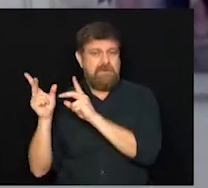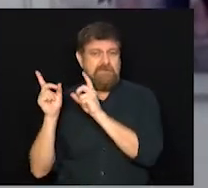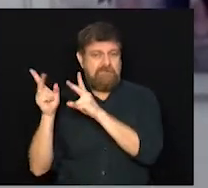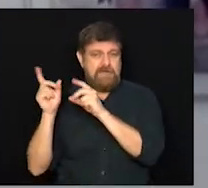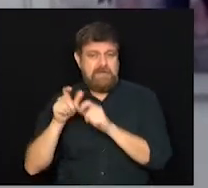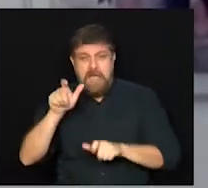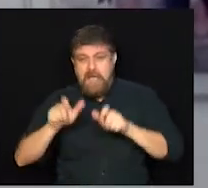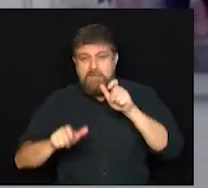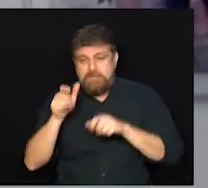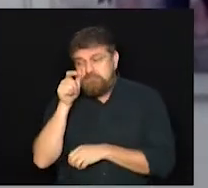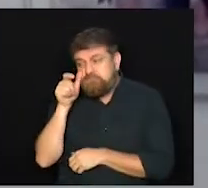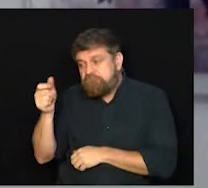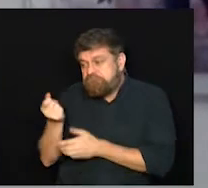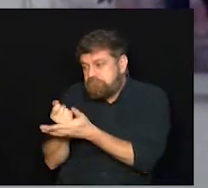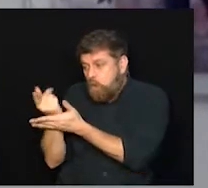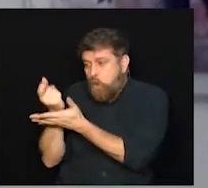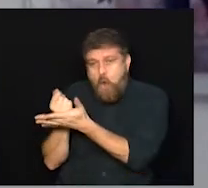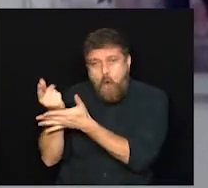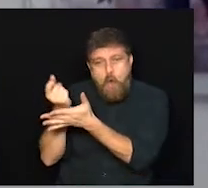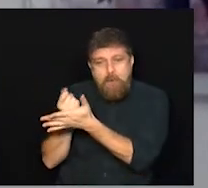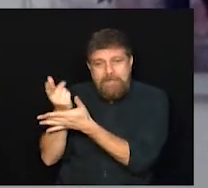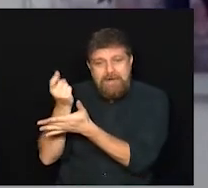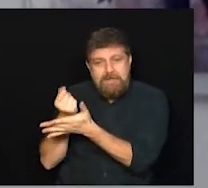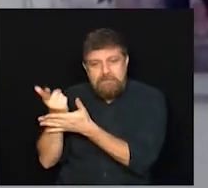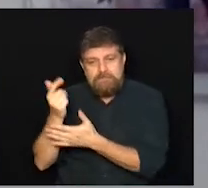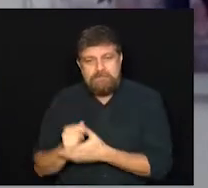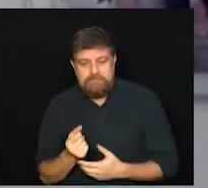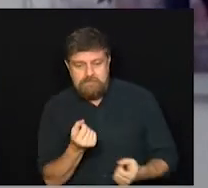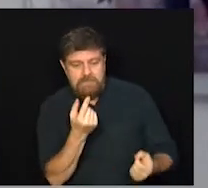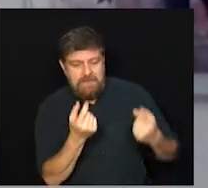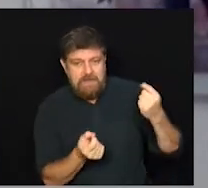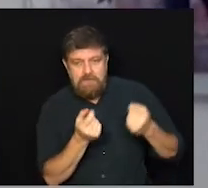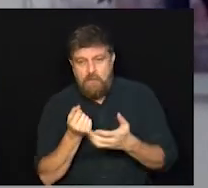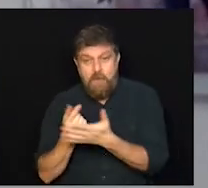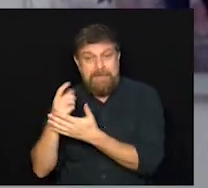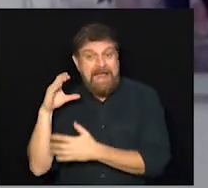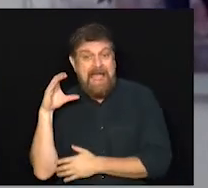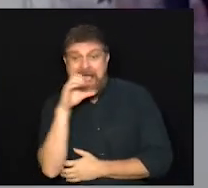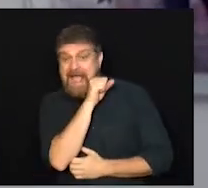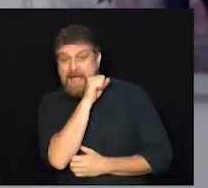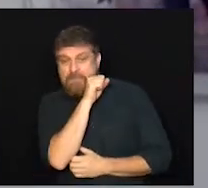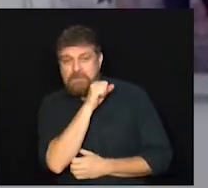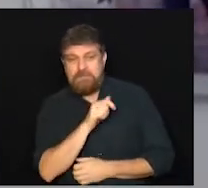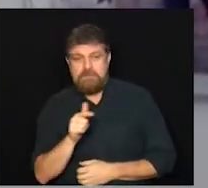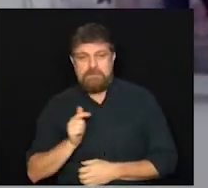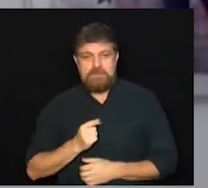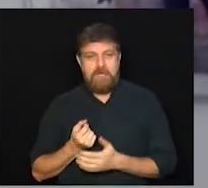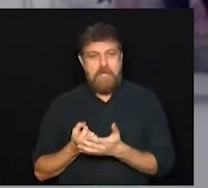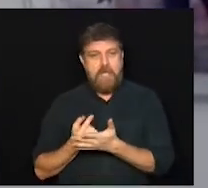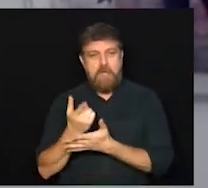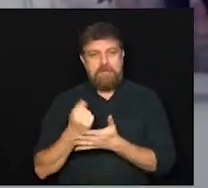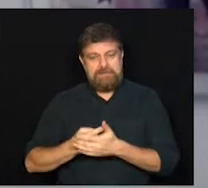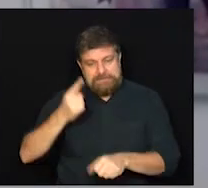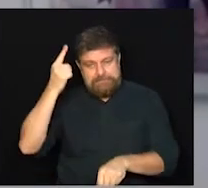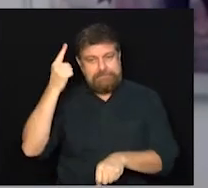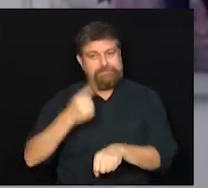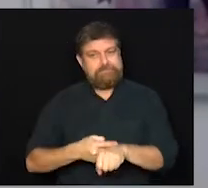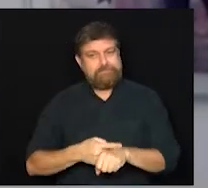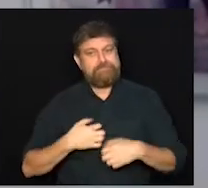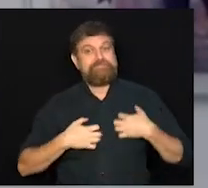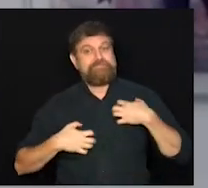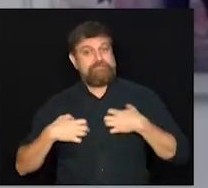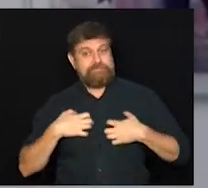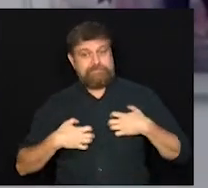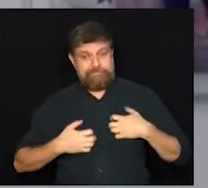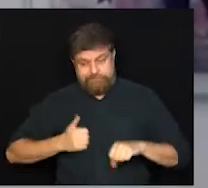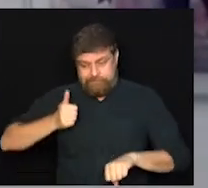pessoas compram, alguns compram mais rápido, compram quando a coisa está, vamos